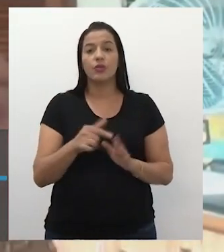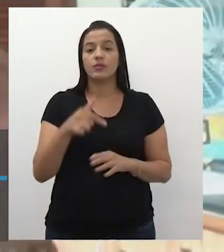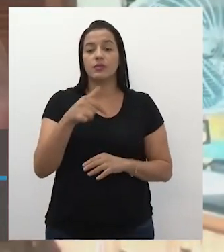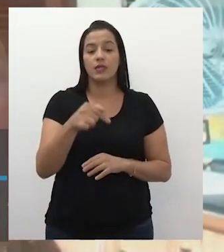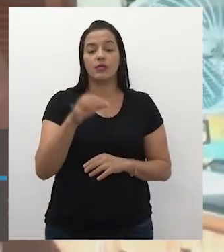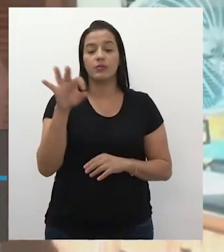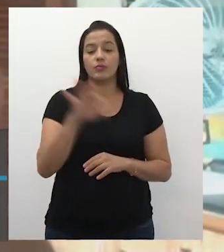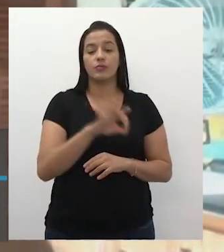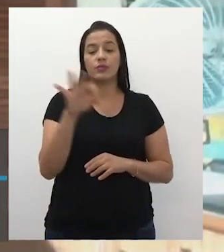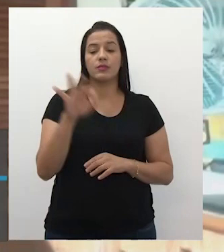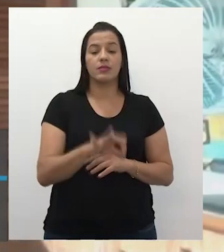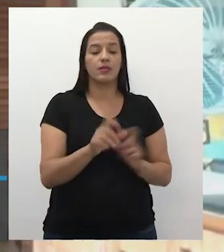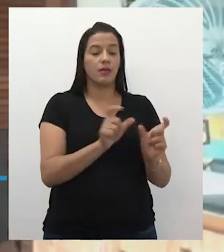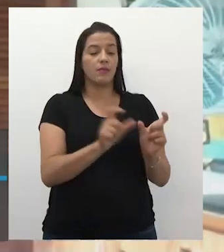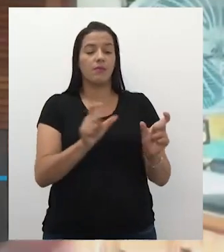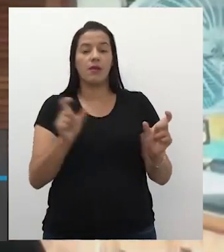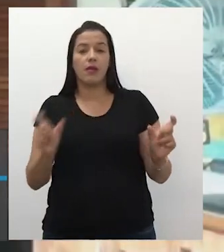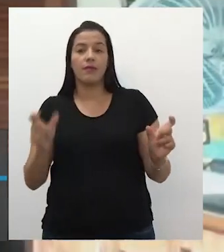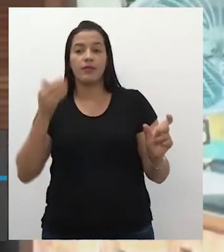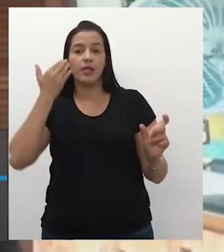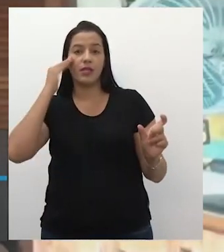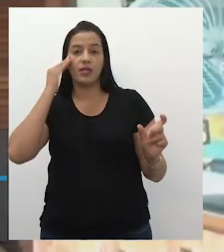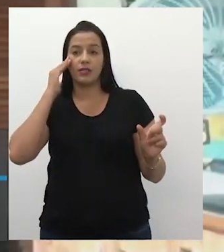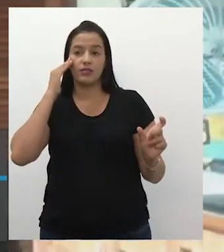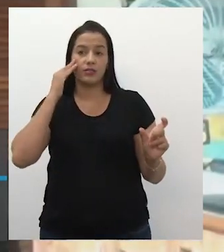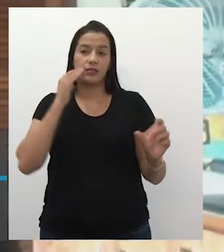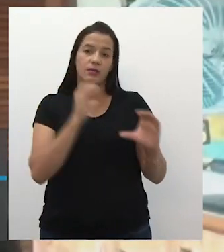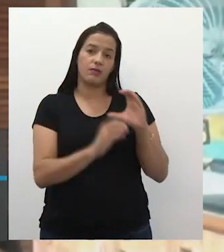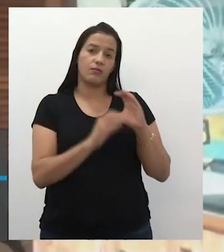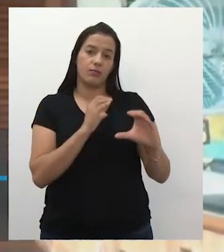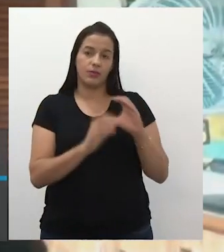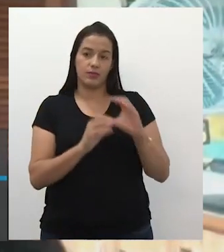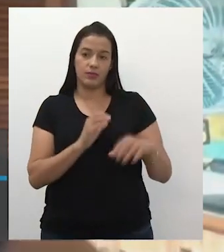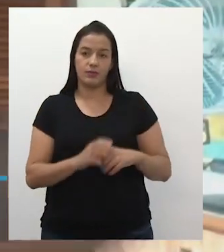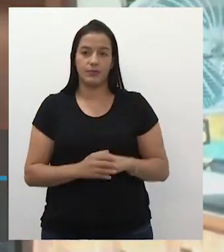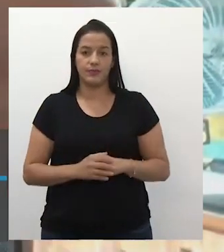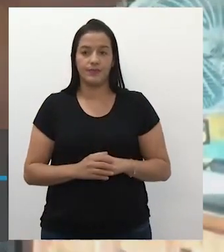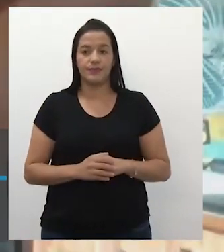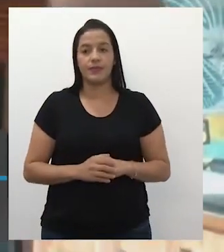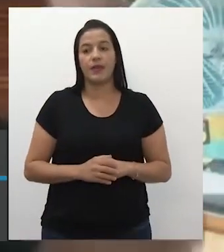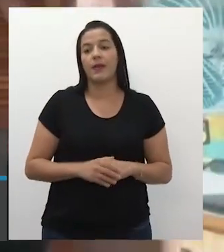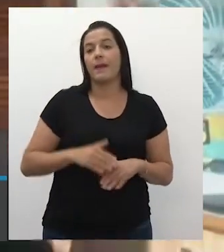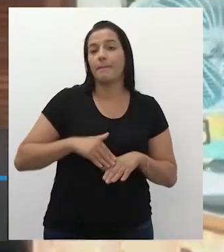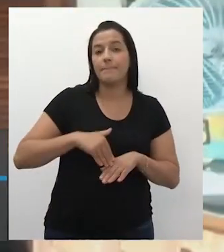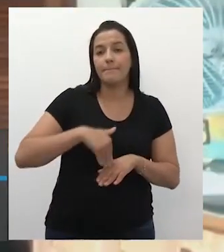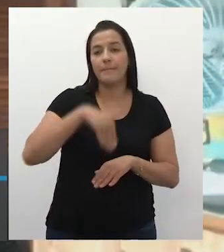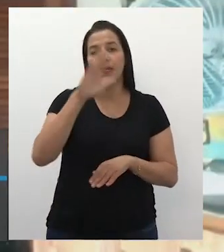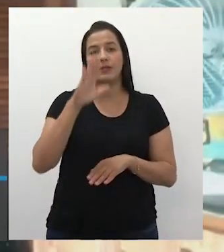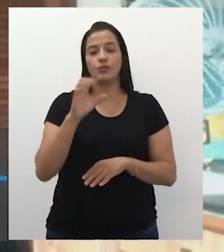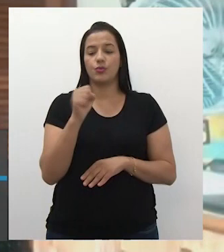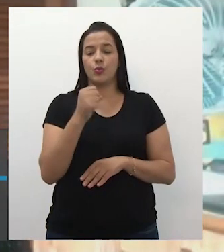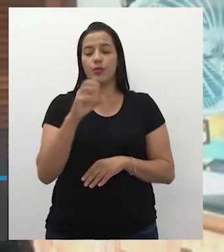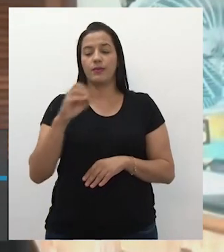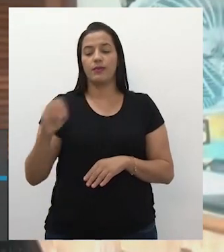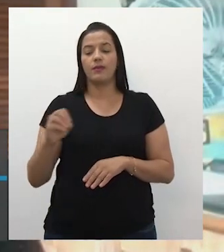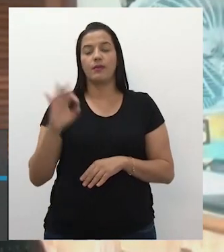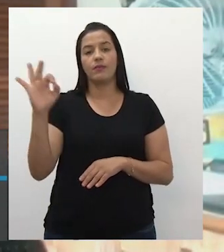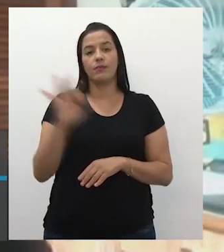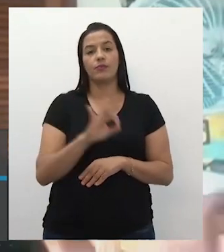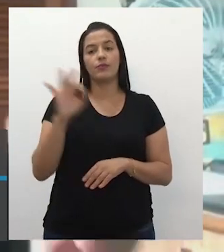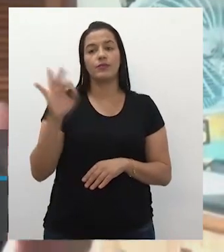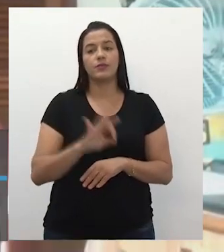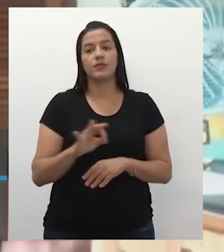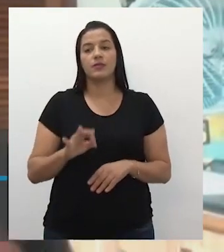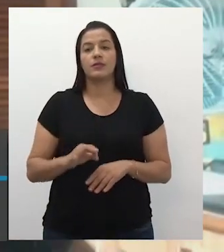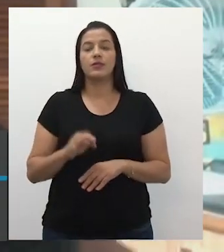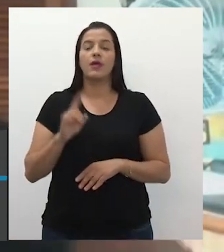das palavras são compreendidas de imediato na comunicação. E mais de 80% a